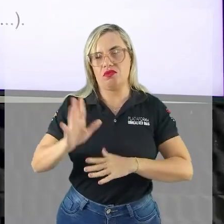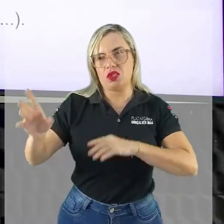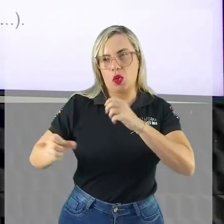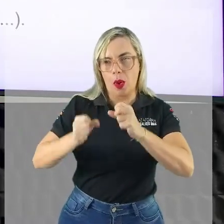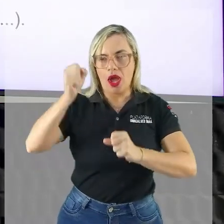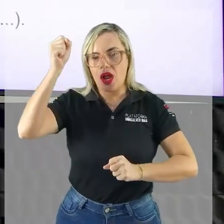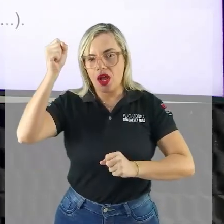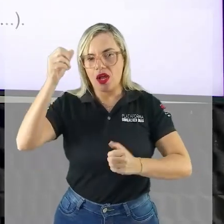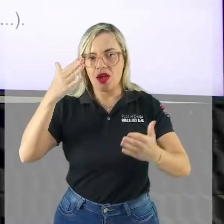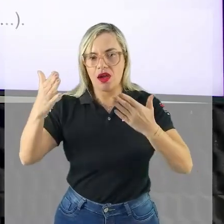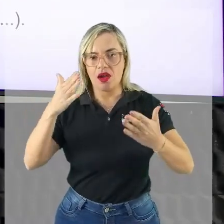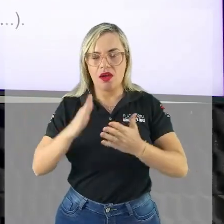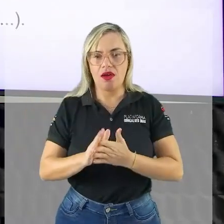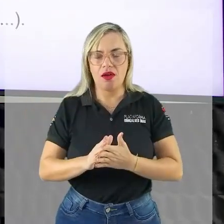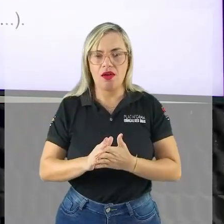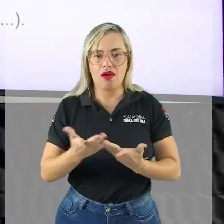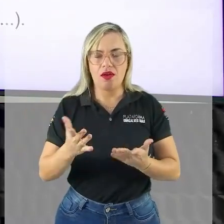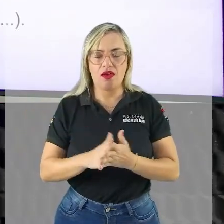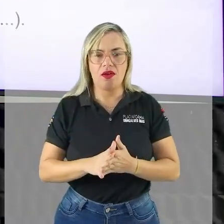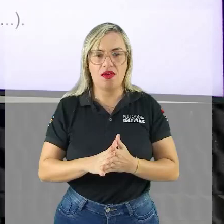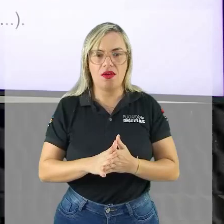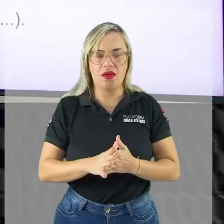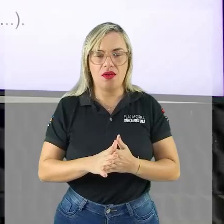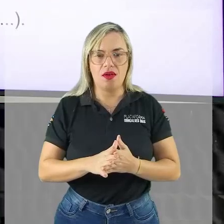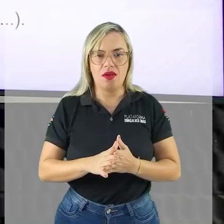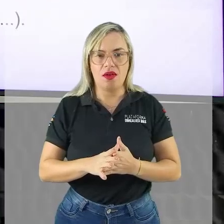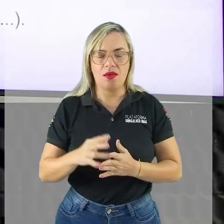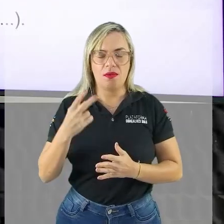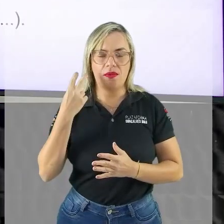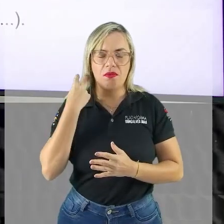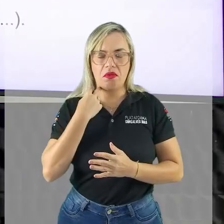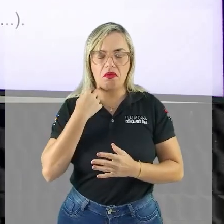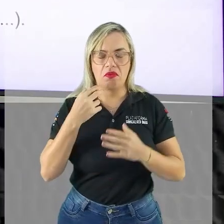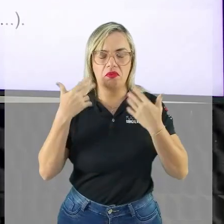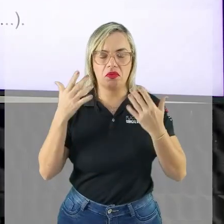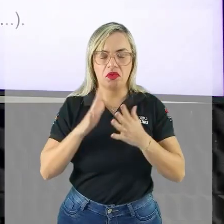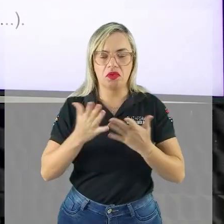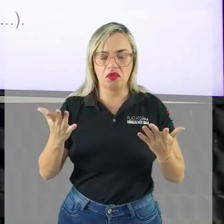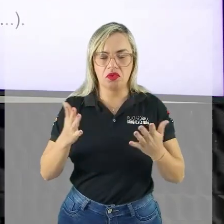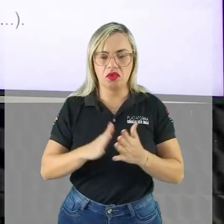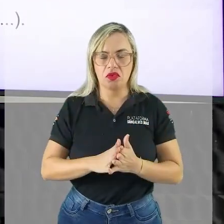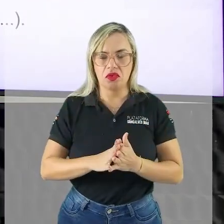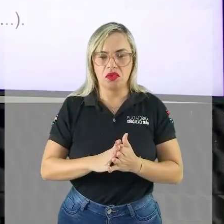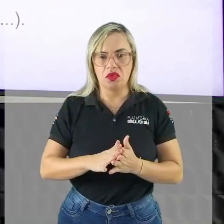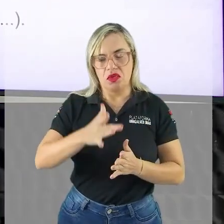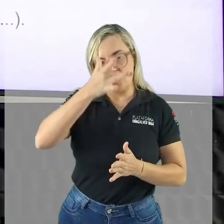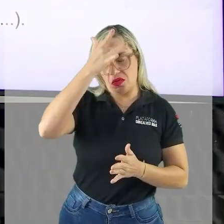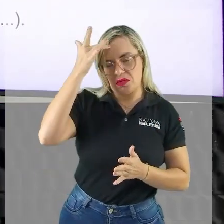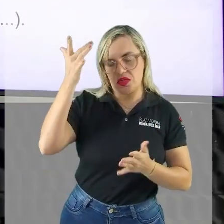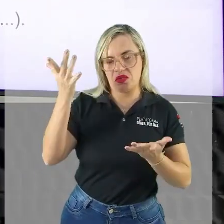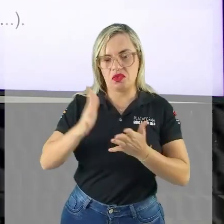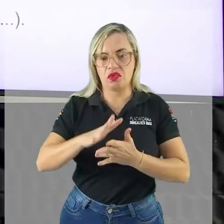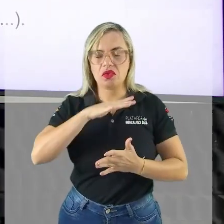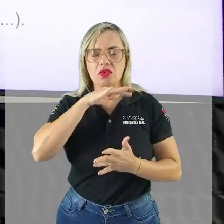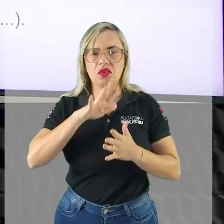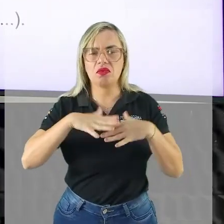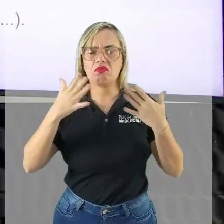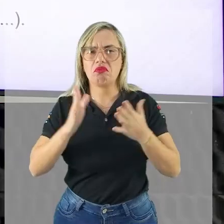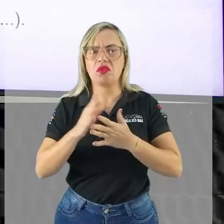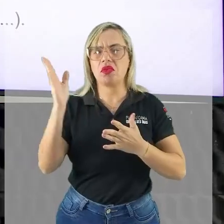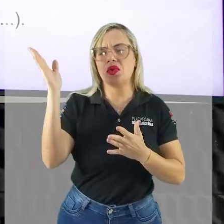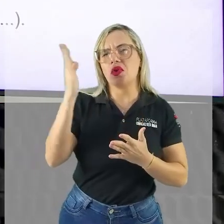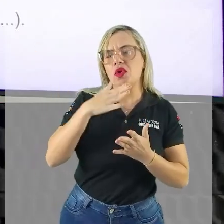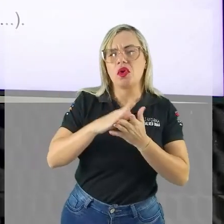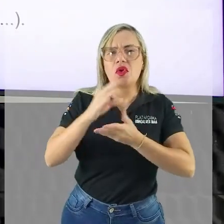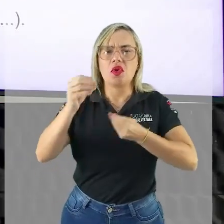herói? É uma vítima? Ou ele é um vilão? O que isso quer dizer, Jimmy? Uma reflexão para a gente pensar aqui. Como é que o professor é